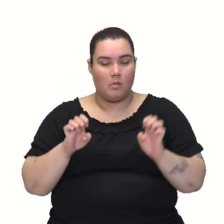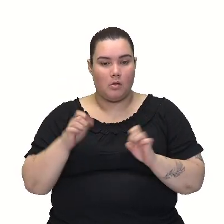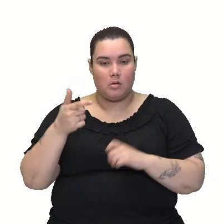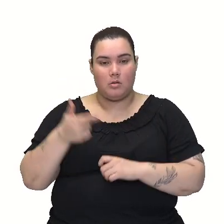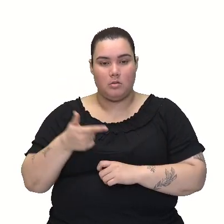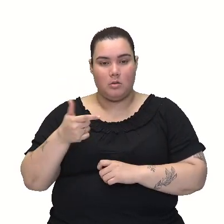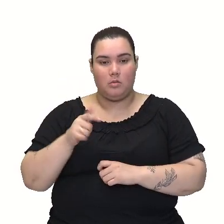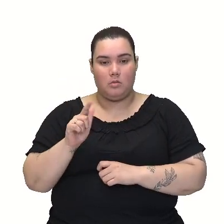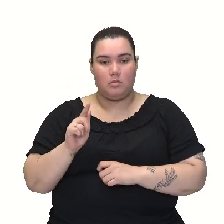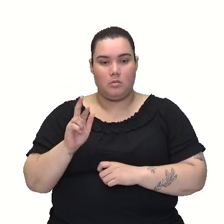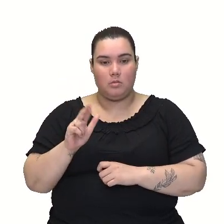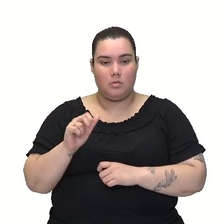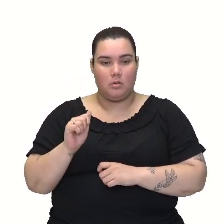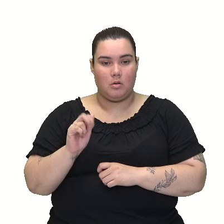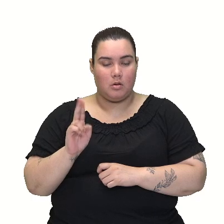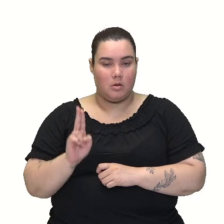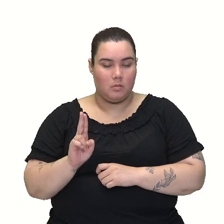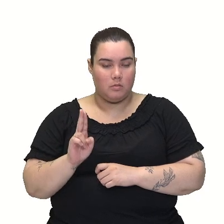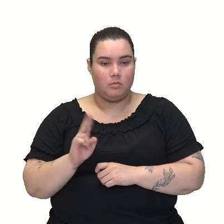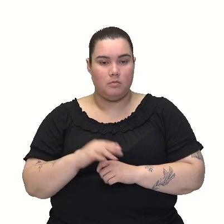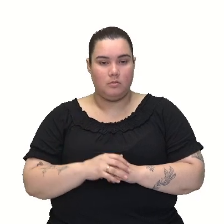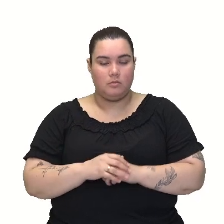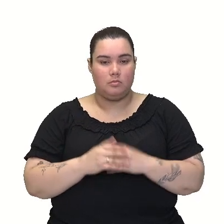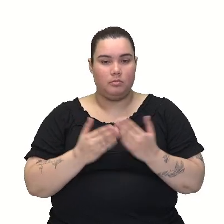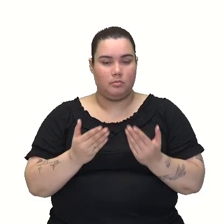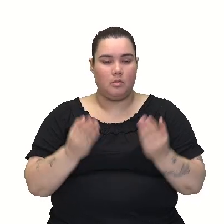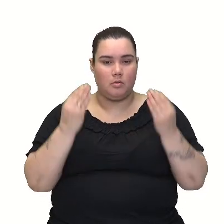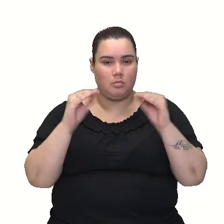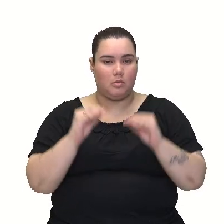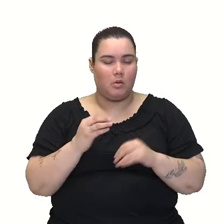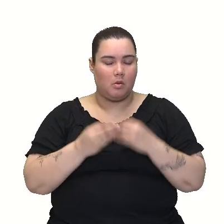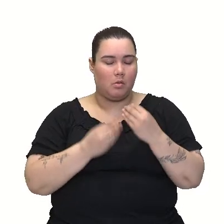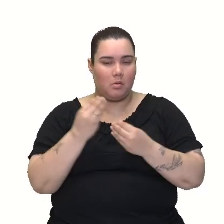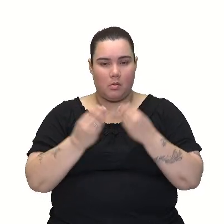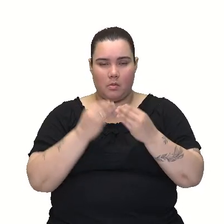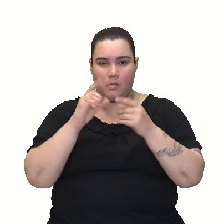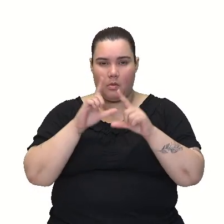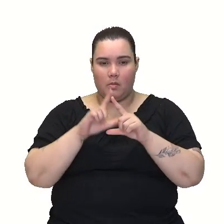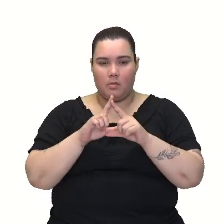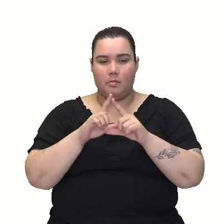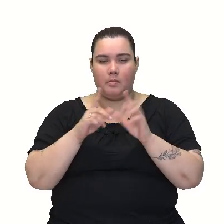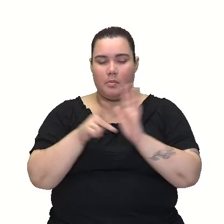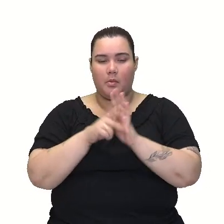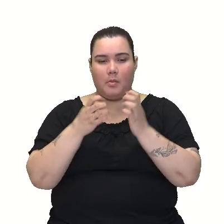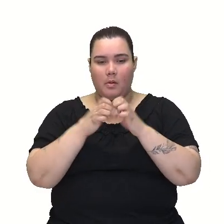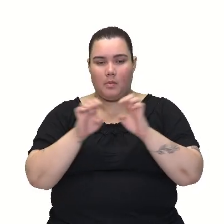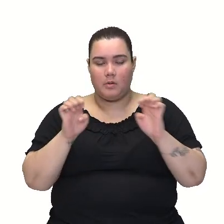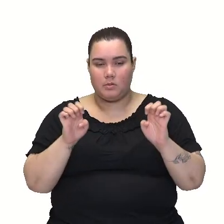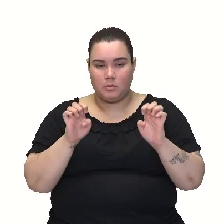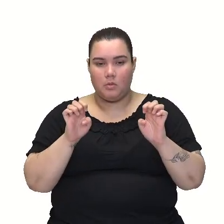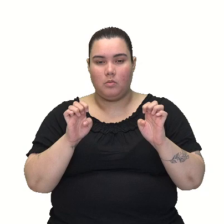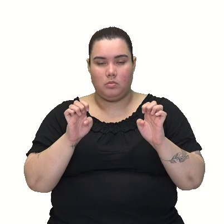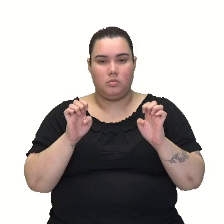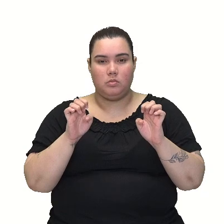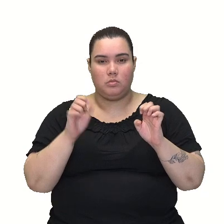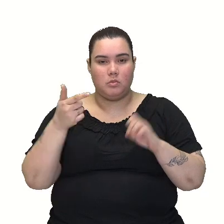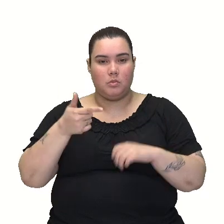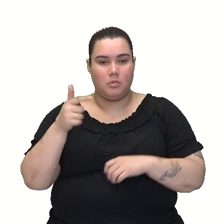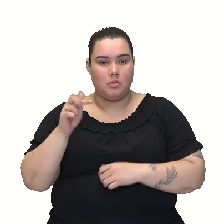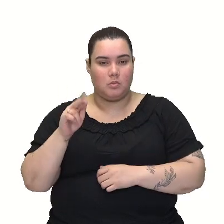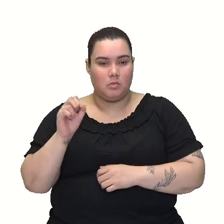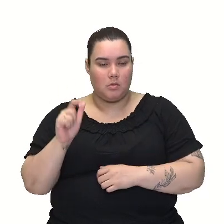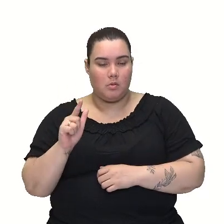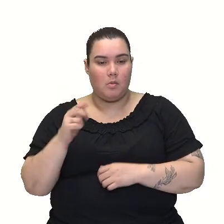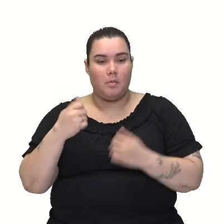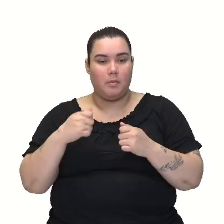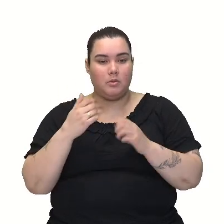segundo grau. Tá? Como é que a gente resolve uma equação do segundo grau? Vamos lá? Eu preciso determinar os valores de